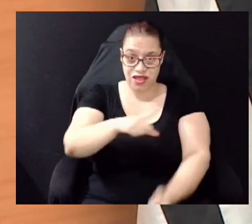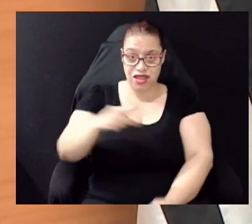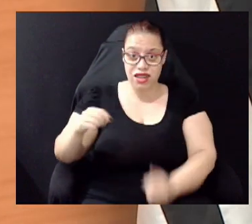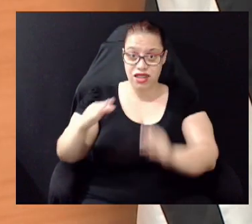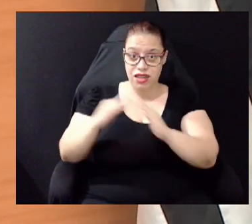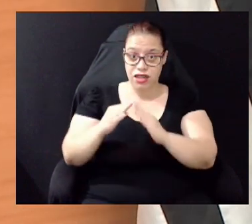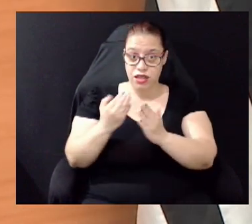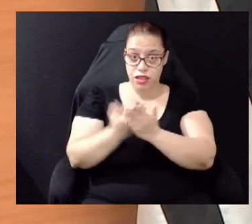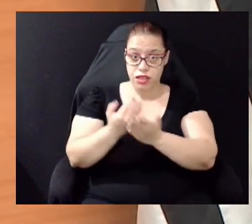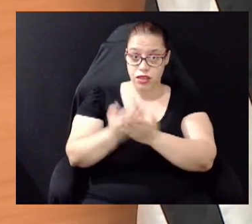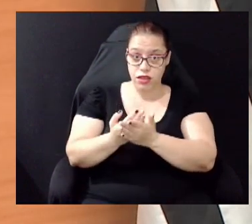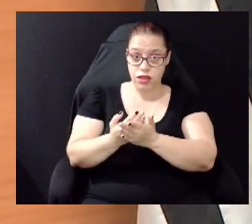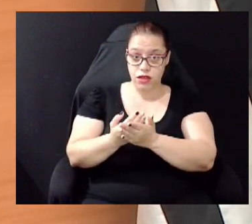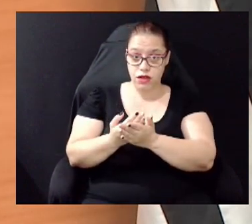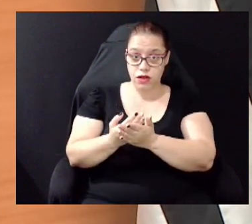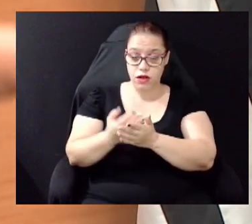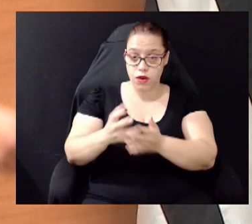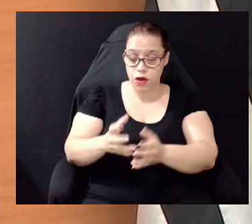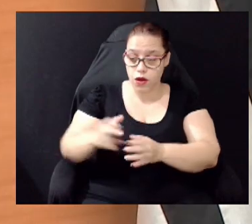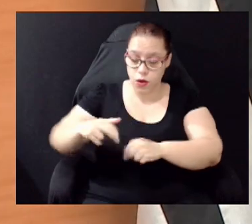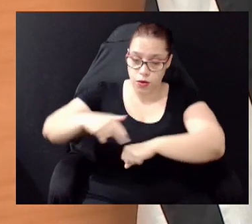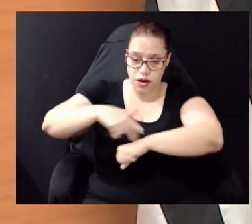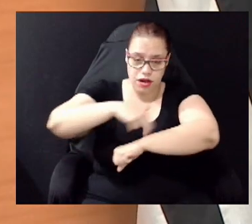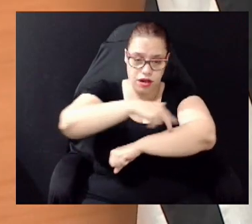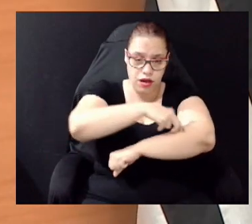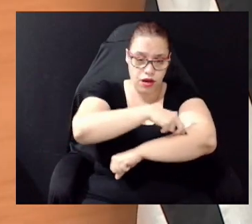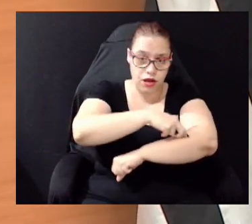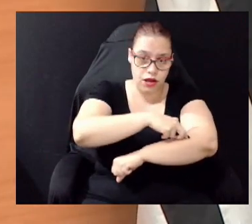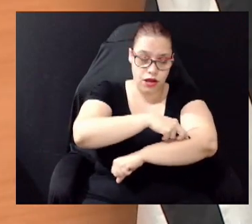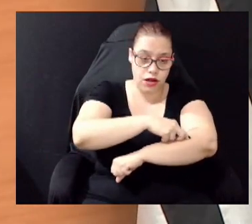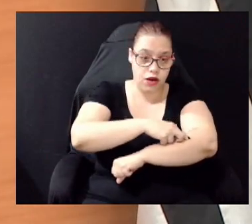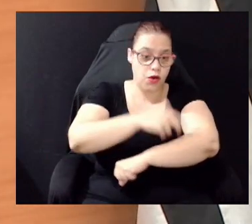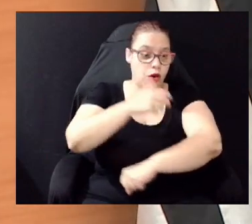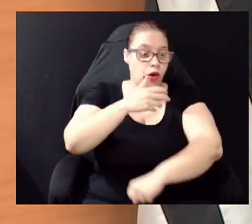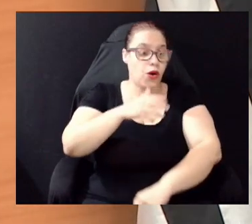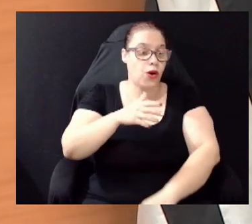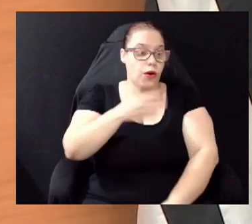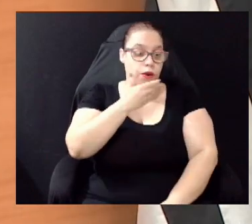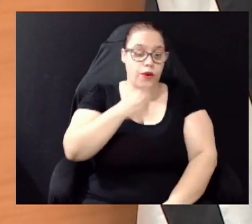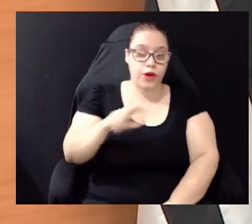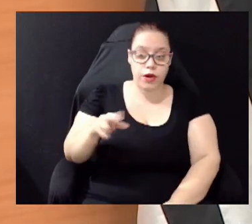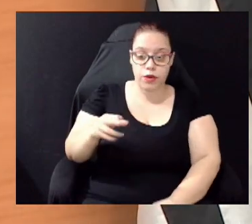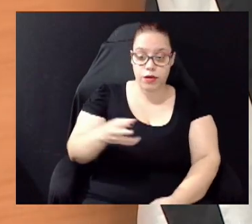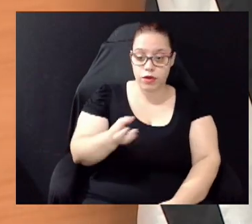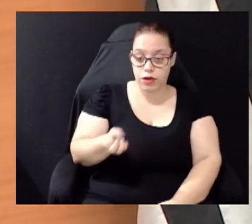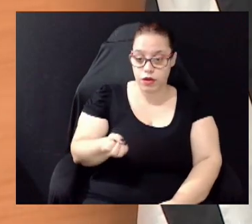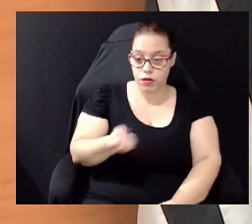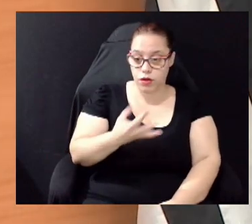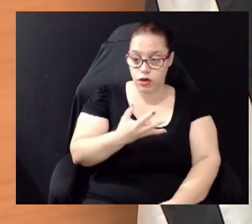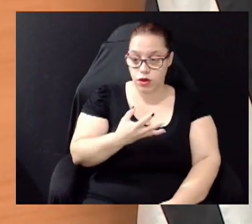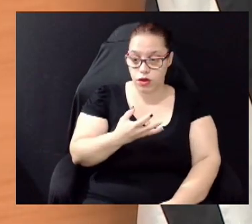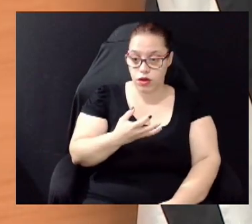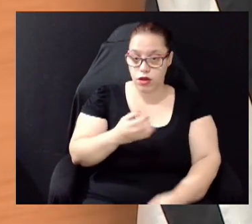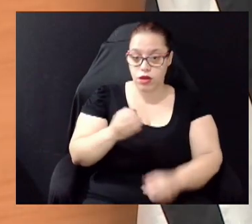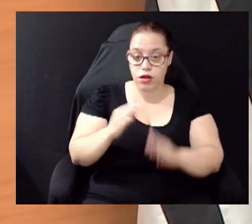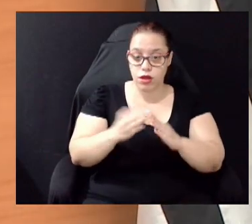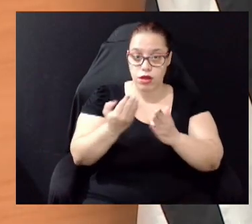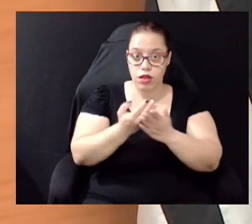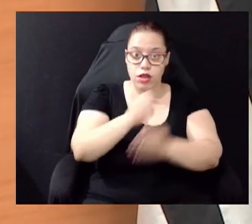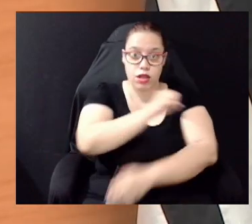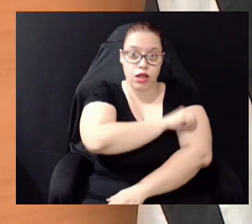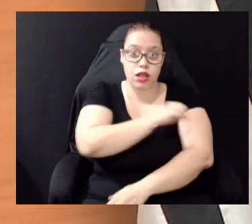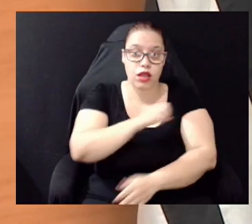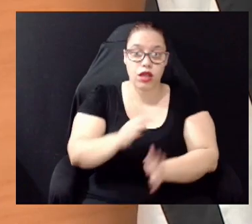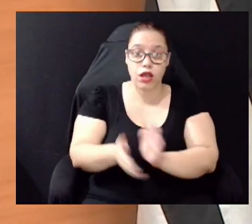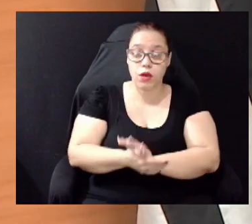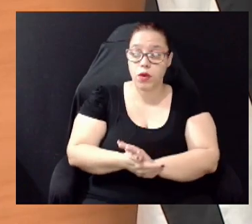mais novo na creche, porque a mãe dela está em 2 empregos e vai se deslocar mais 2 horas de trabalho até conseguir chegar em casa,